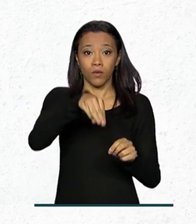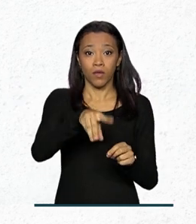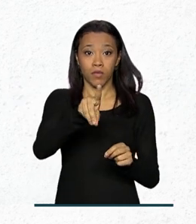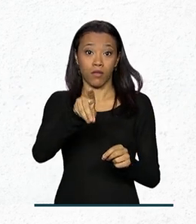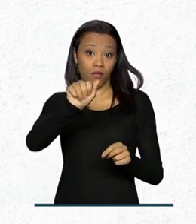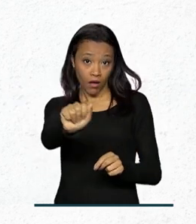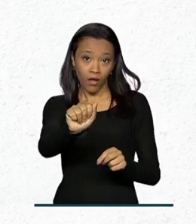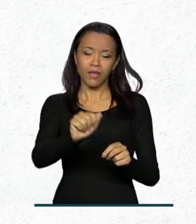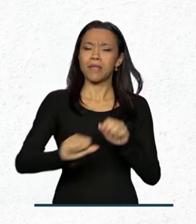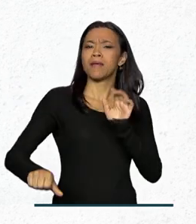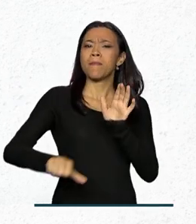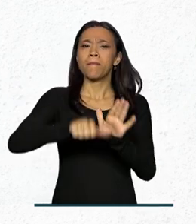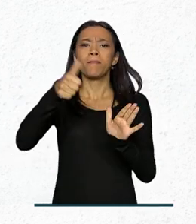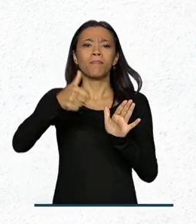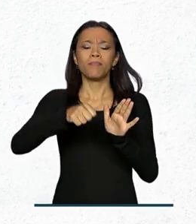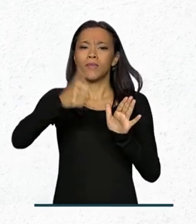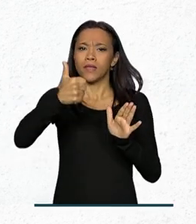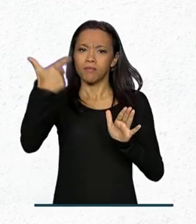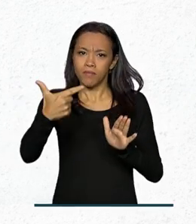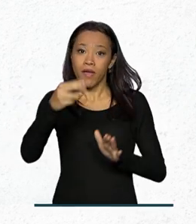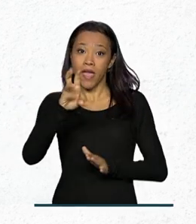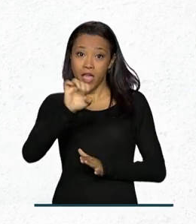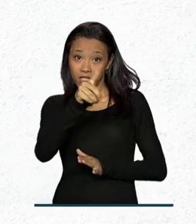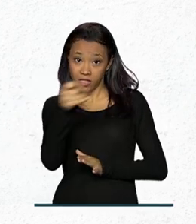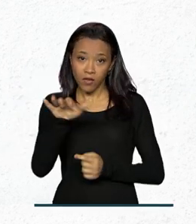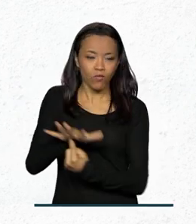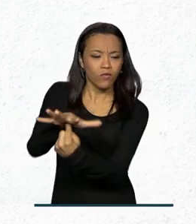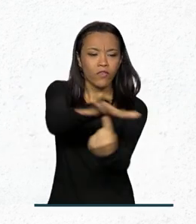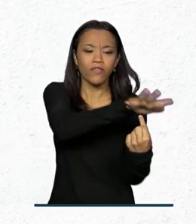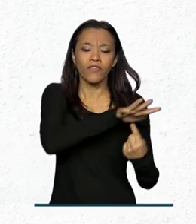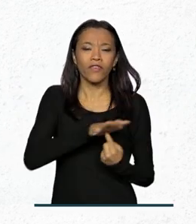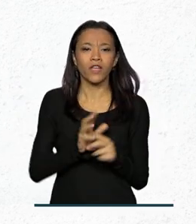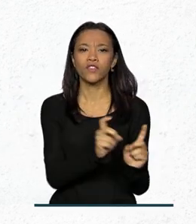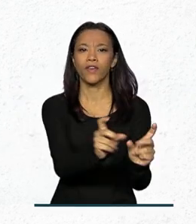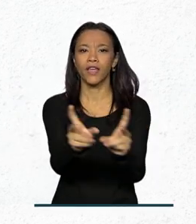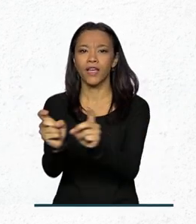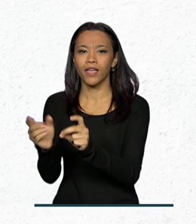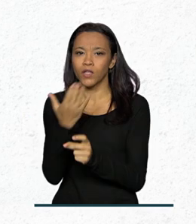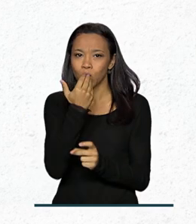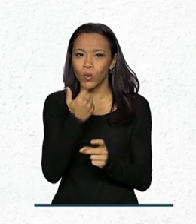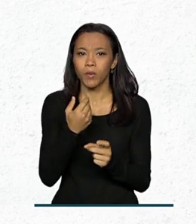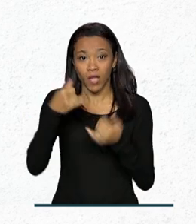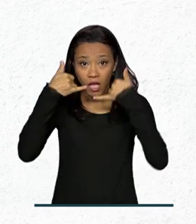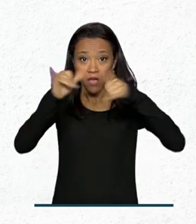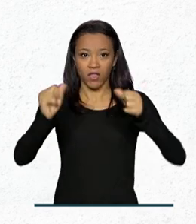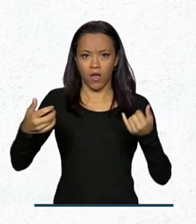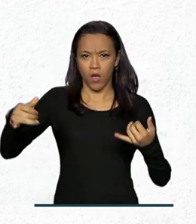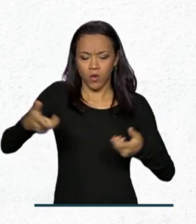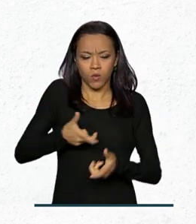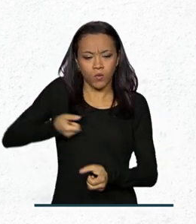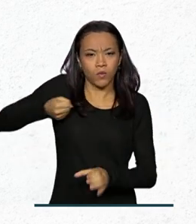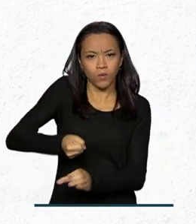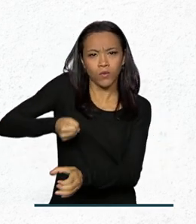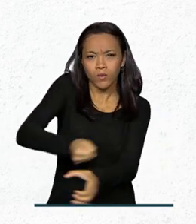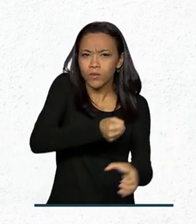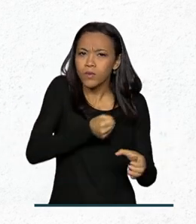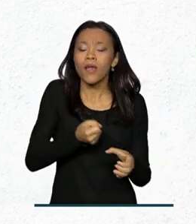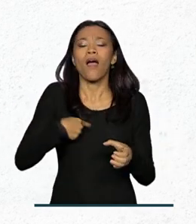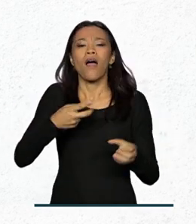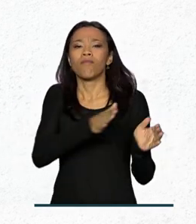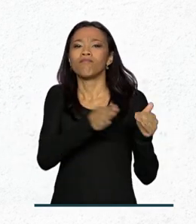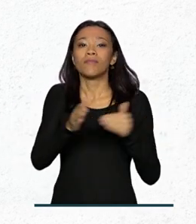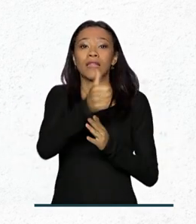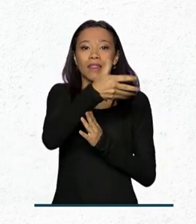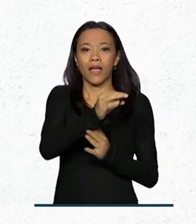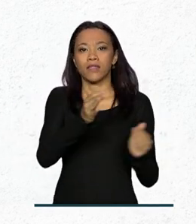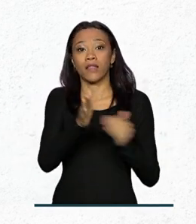na 11ª edição da Feira Internacional de Produtos Orgânicos e Agroecologia, a ser realizada entre os dias 10 a